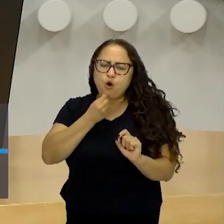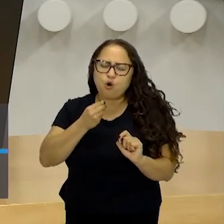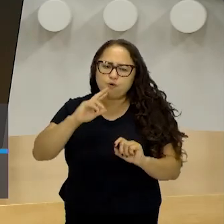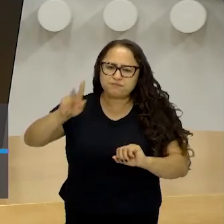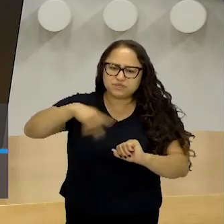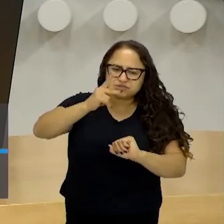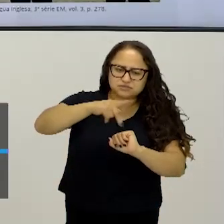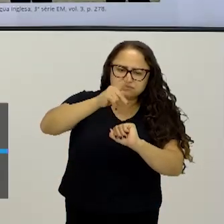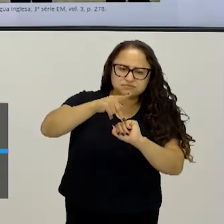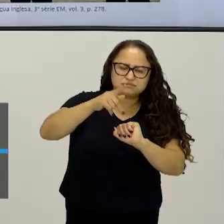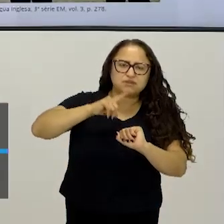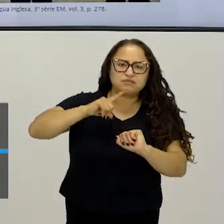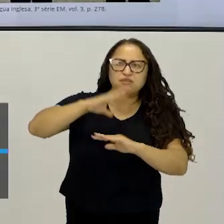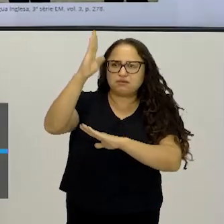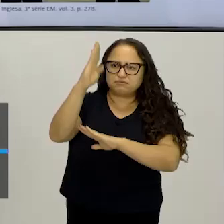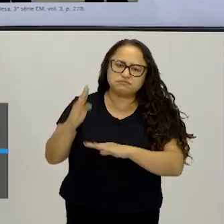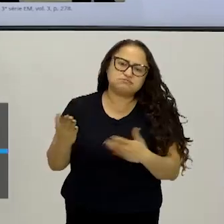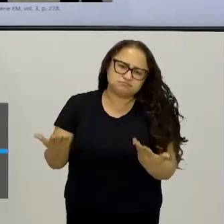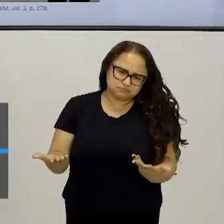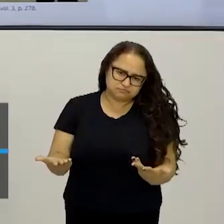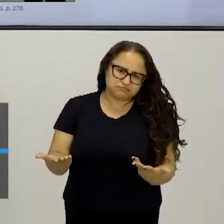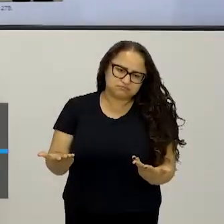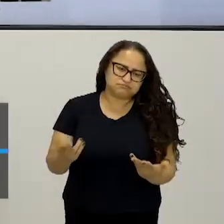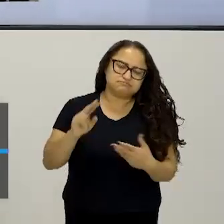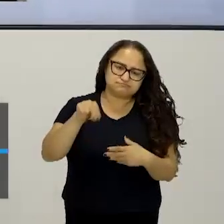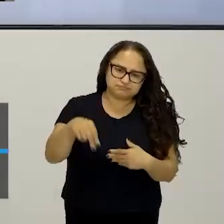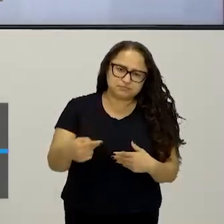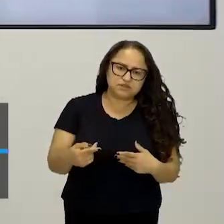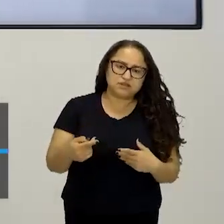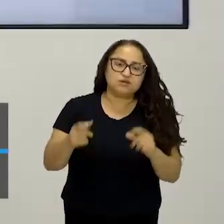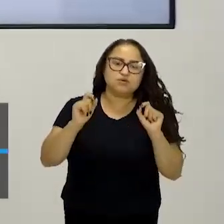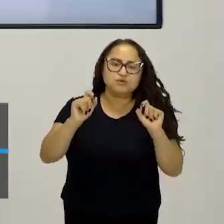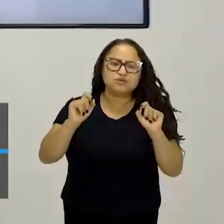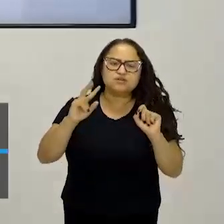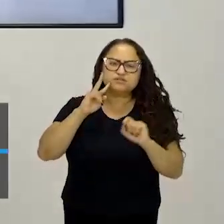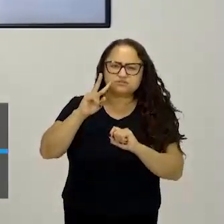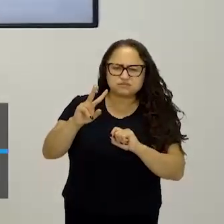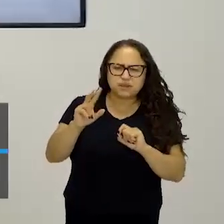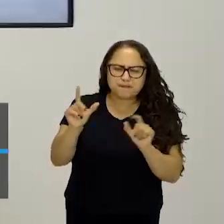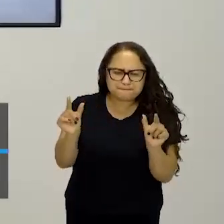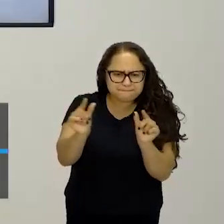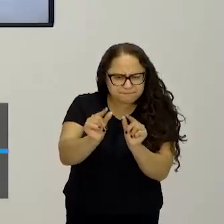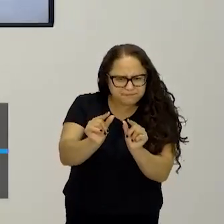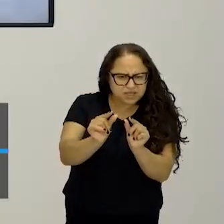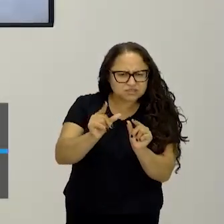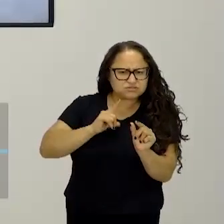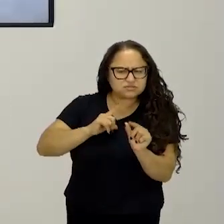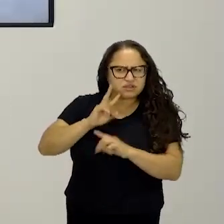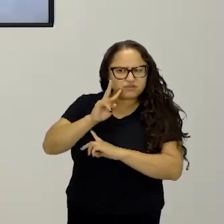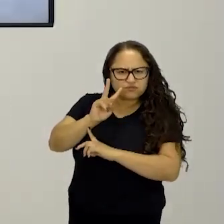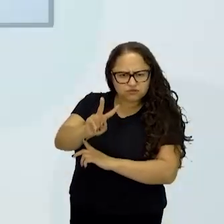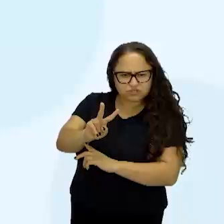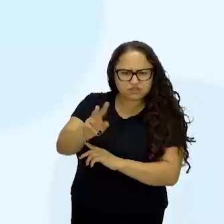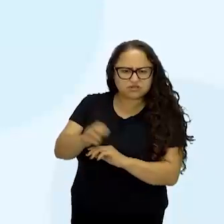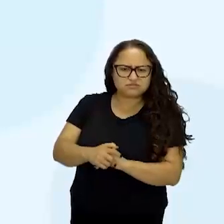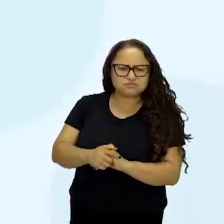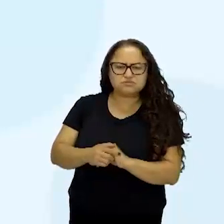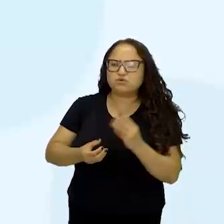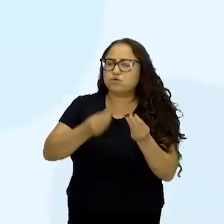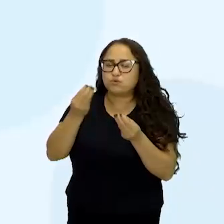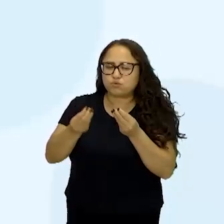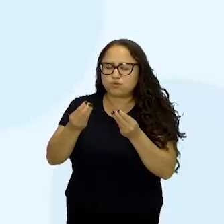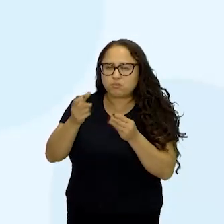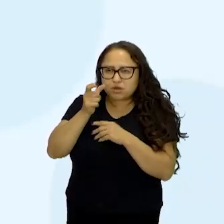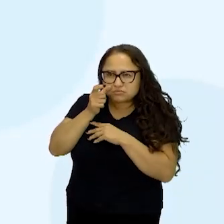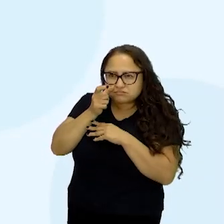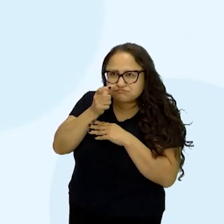nationalities. Okay, body types and nationalities. Yeah, if we take a closer look at the image, se a gente der uma olhada lá, né, uma olhada bem de